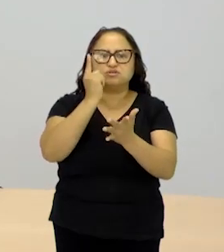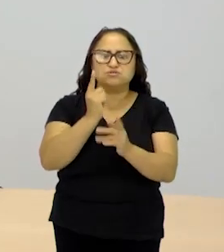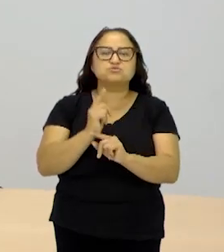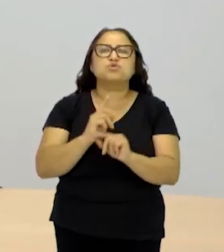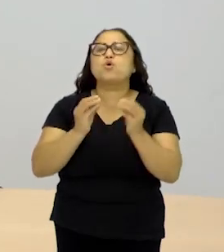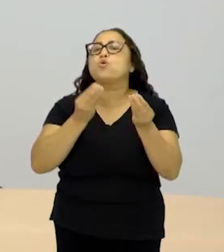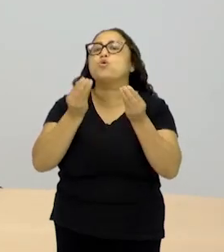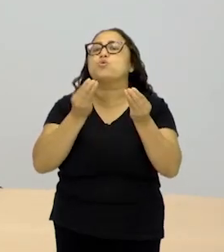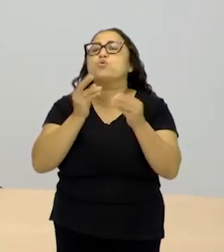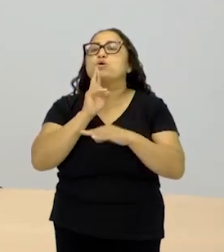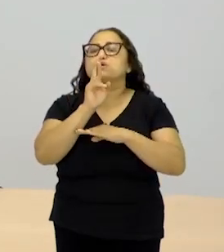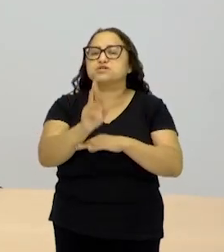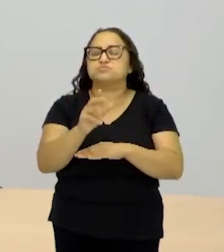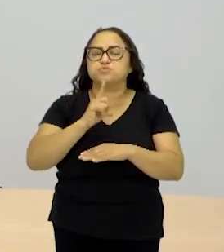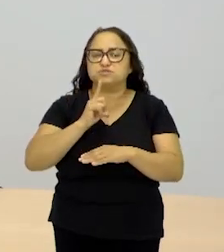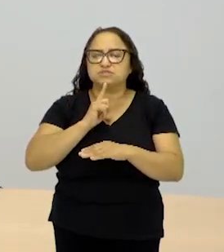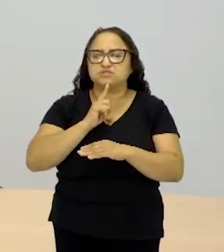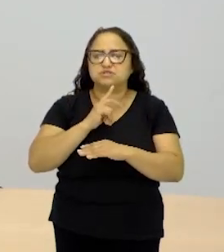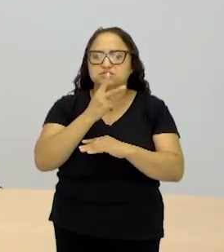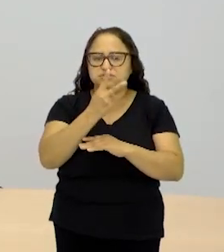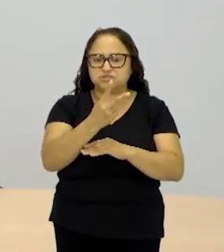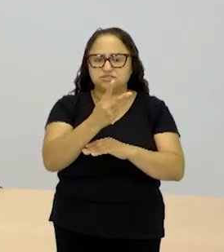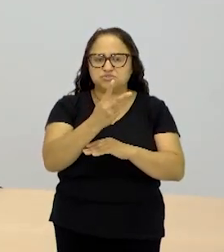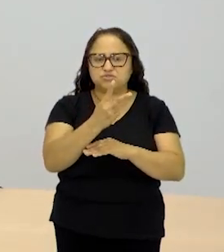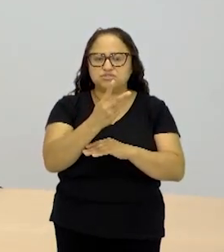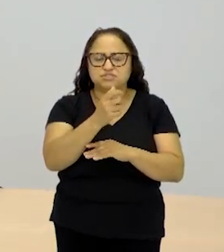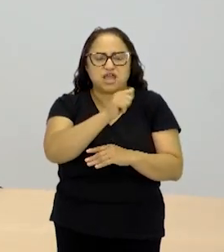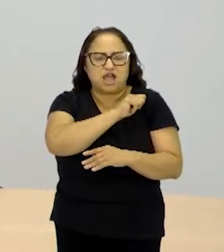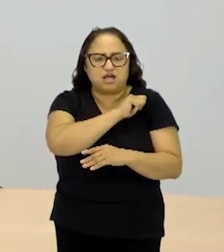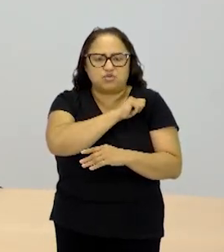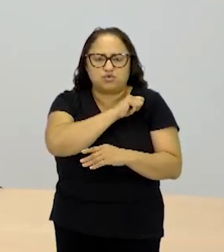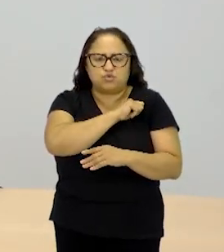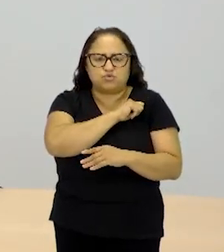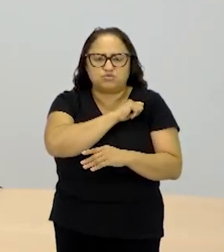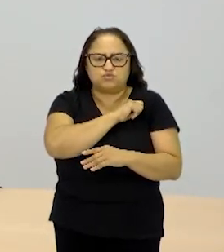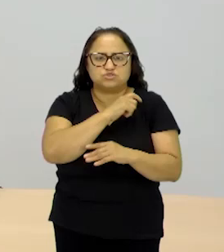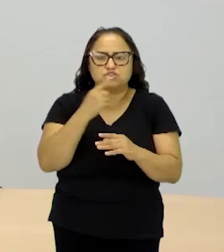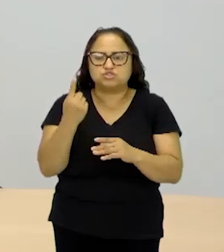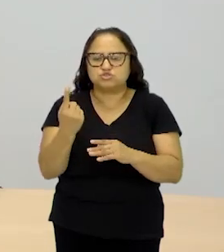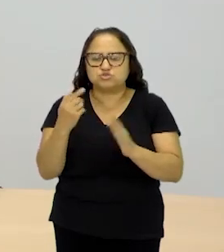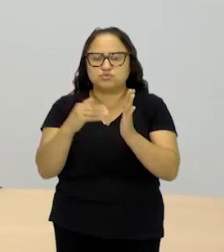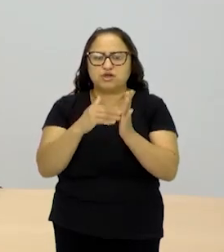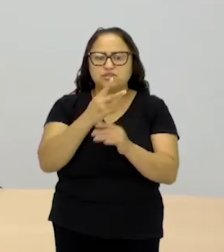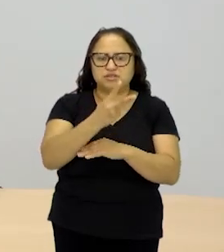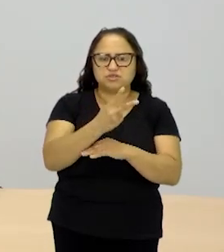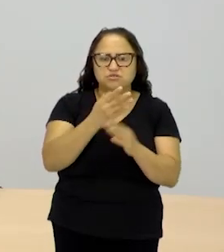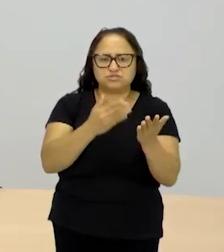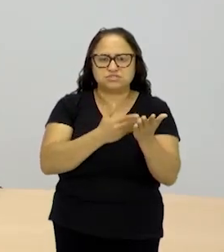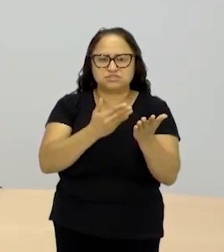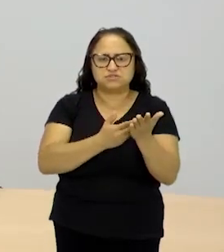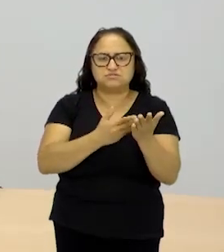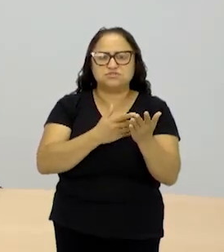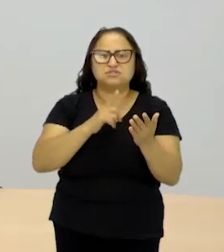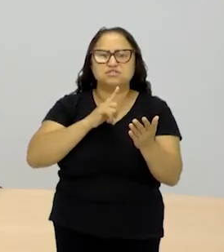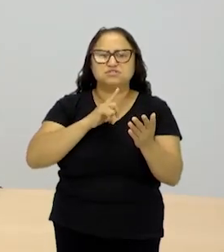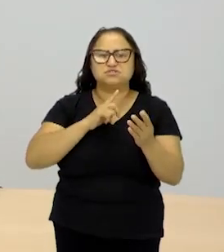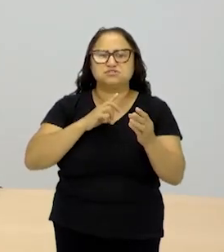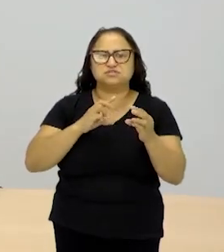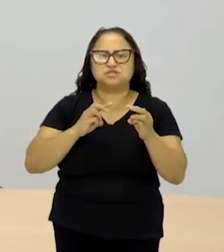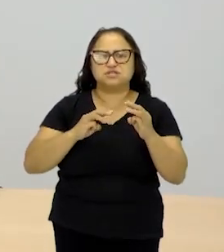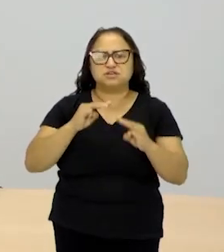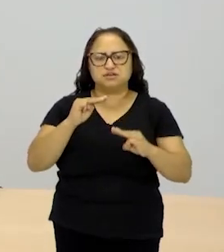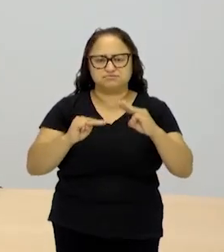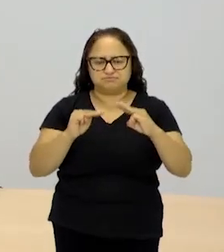resposta deles, né? E a resposta desses dois estudantes do meio é de 1 a 2 livros. Então, este é a mediana. Volto para